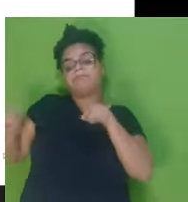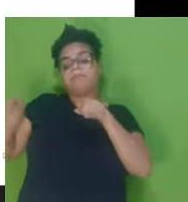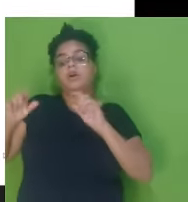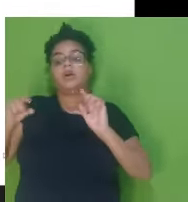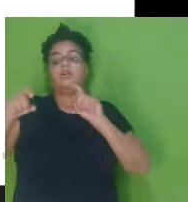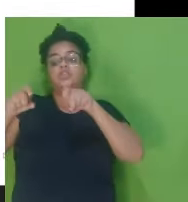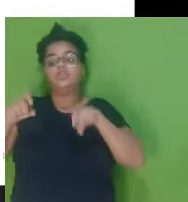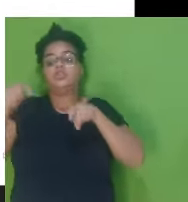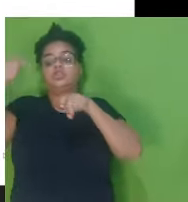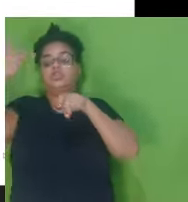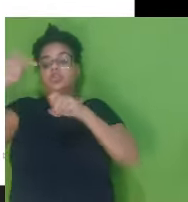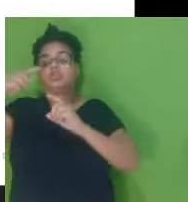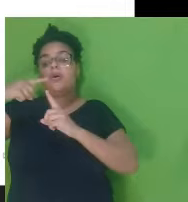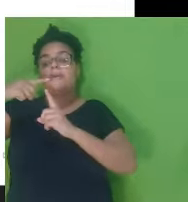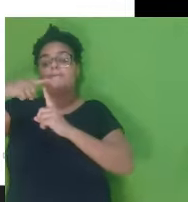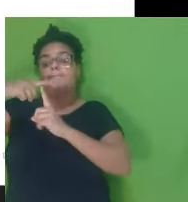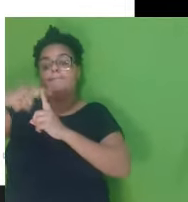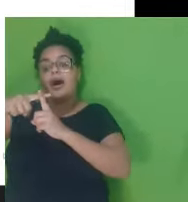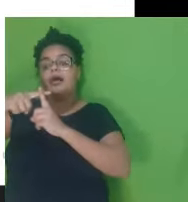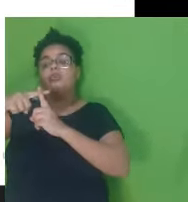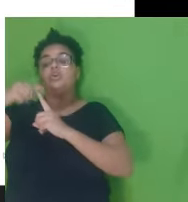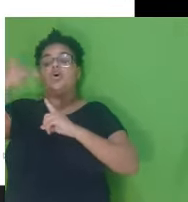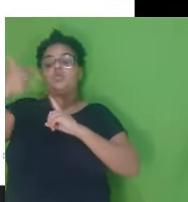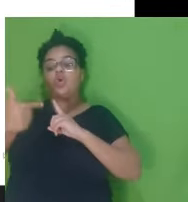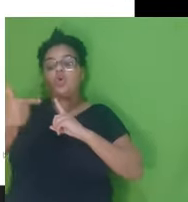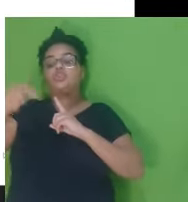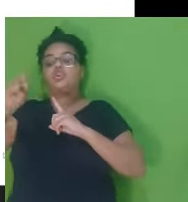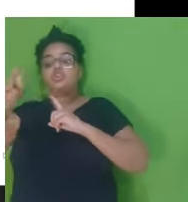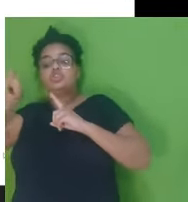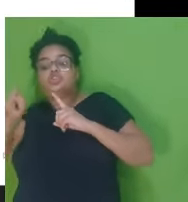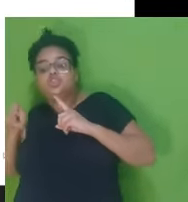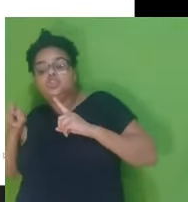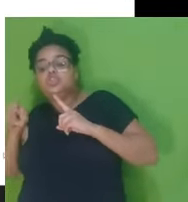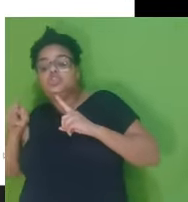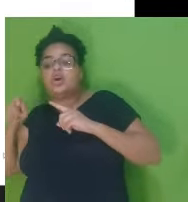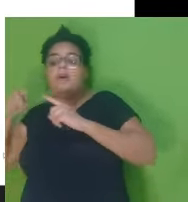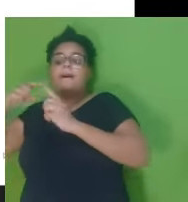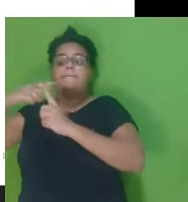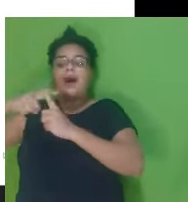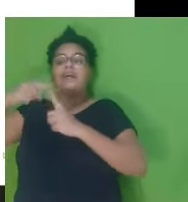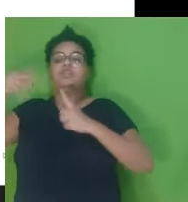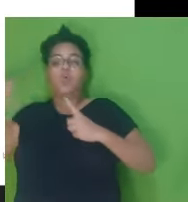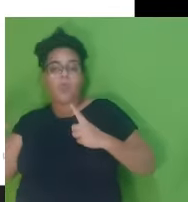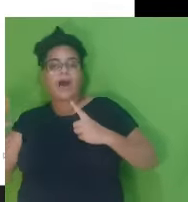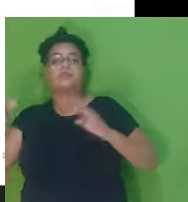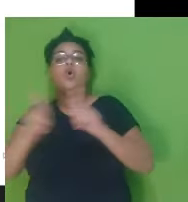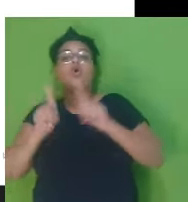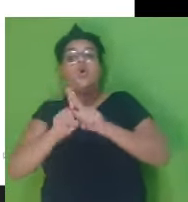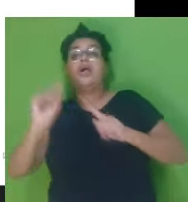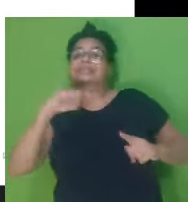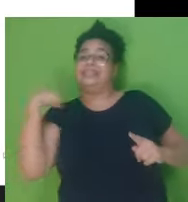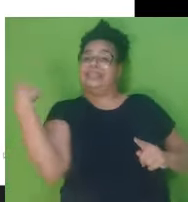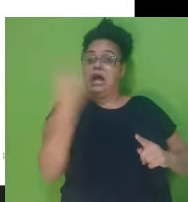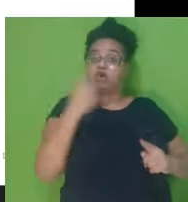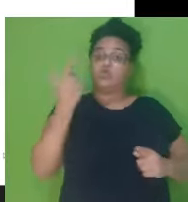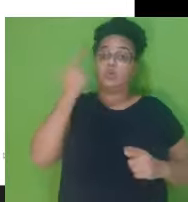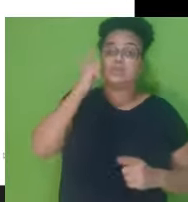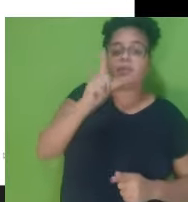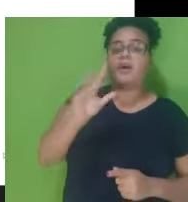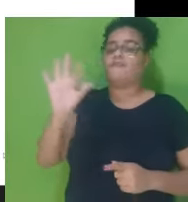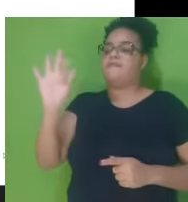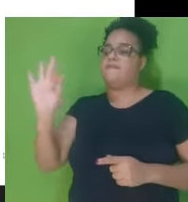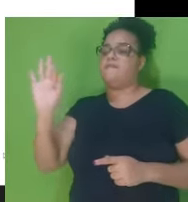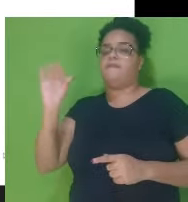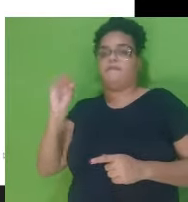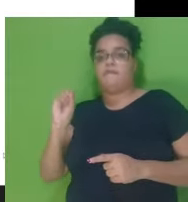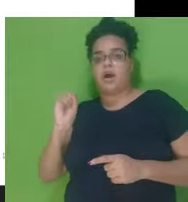quadrado mais 2x mais 4. Dessa forma, a gente consegue o quê? Uma